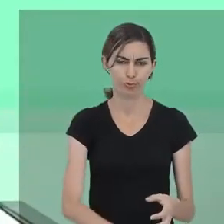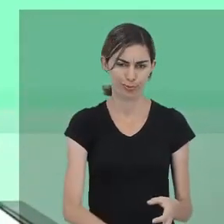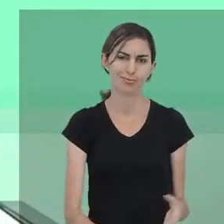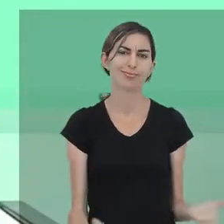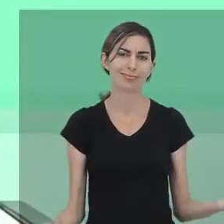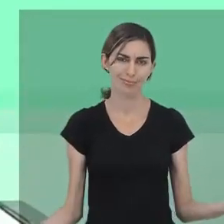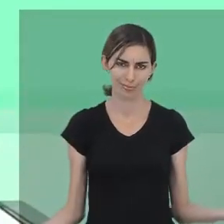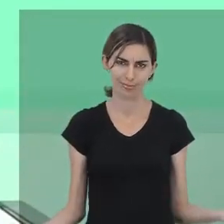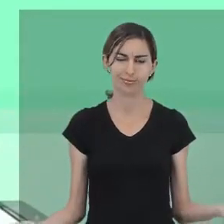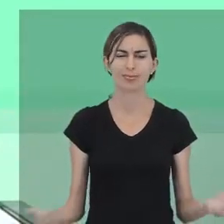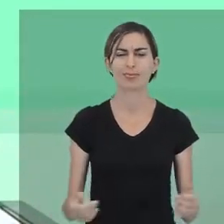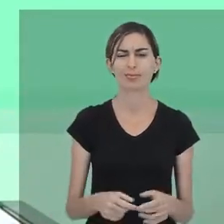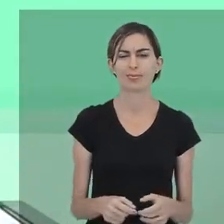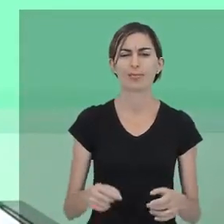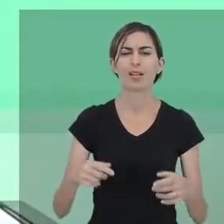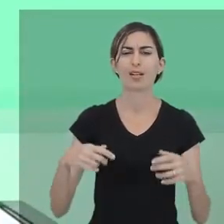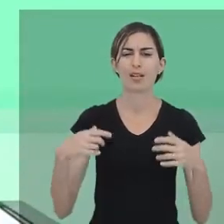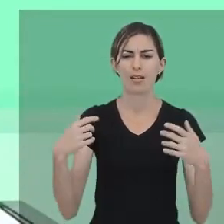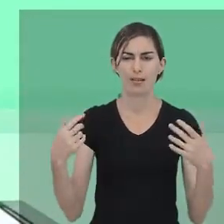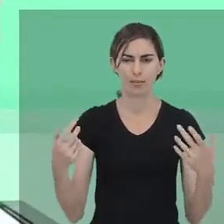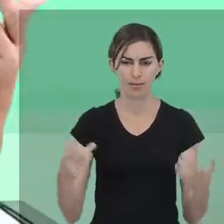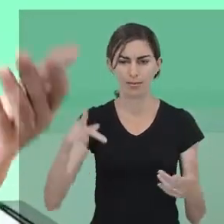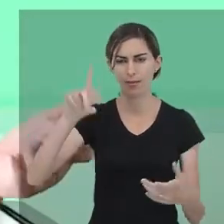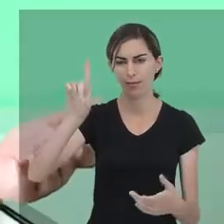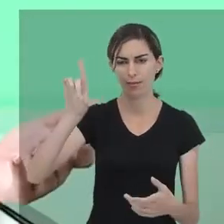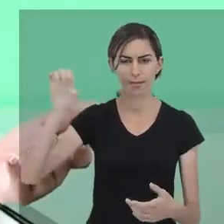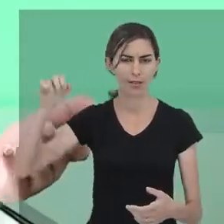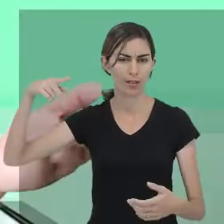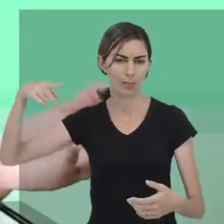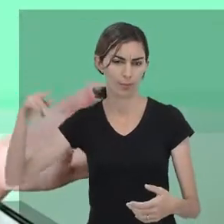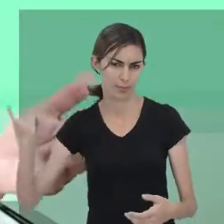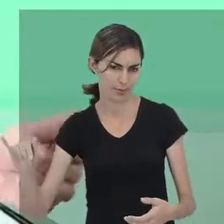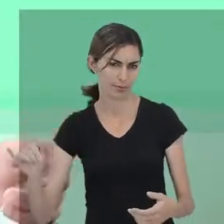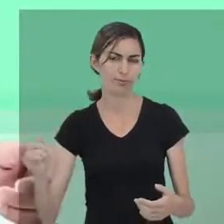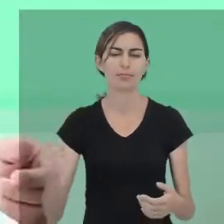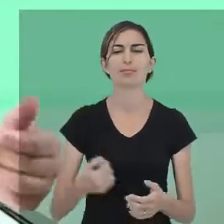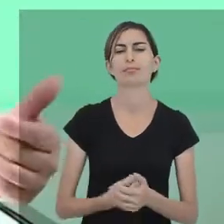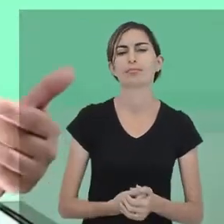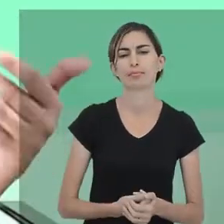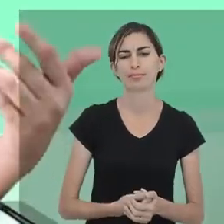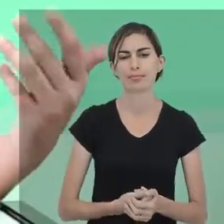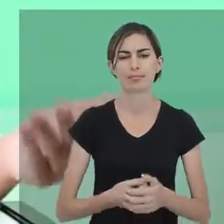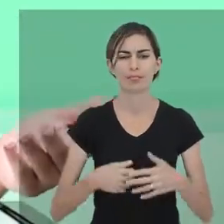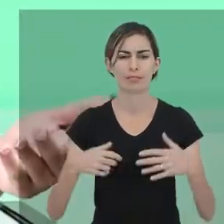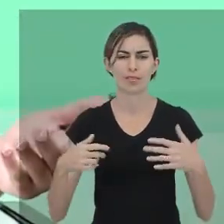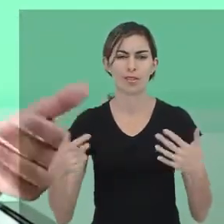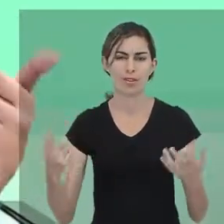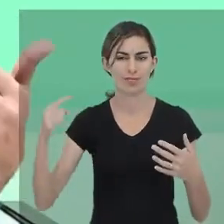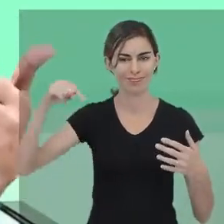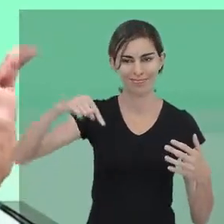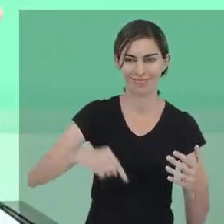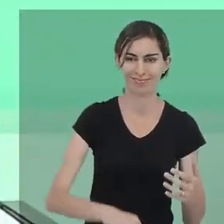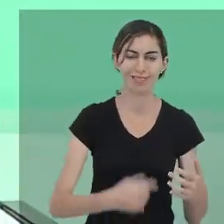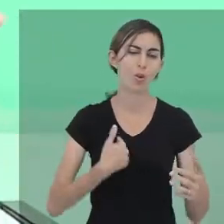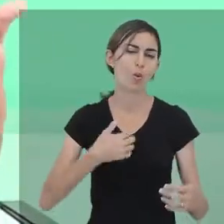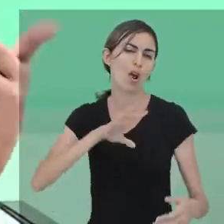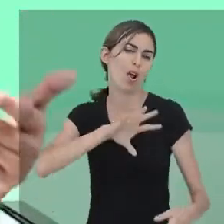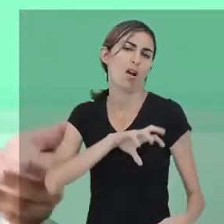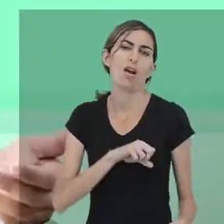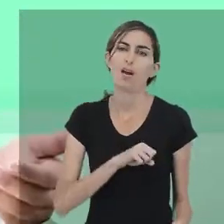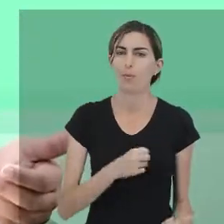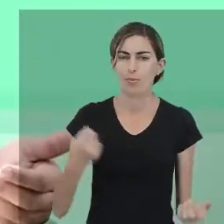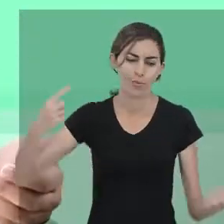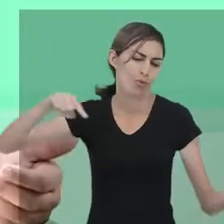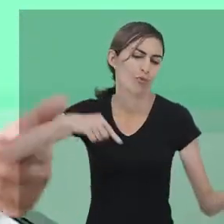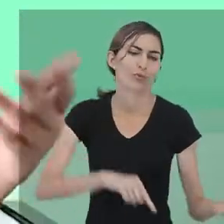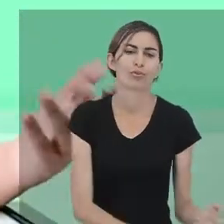profundamente. I'm deeply love you. I deep love you. Então eu profundamente